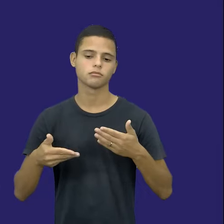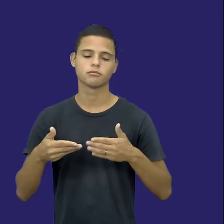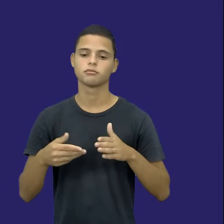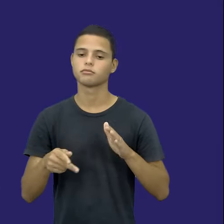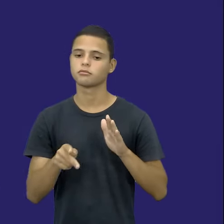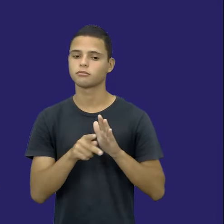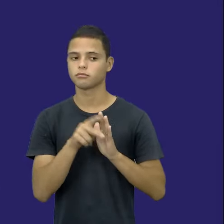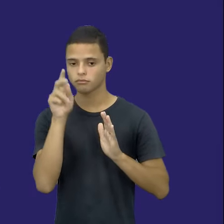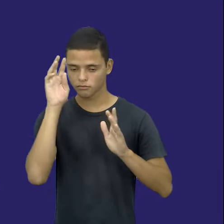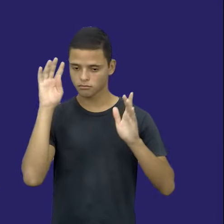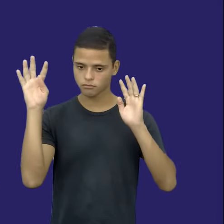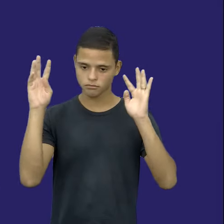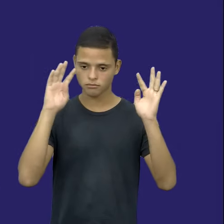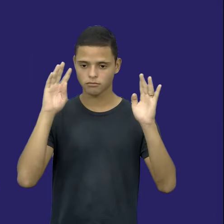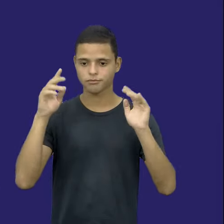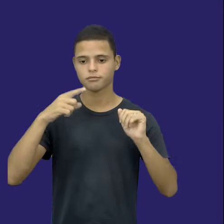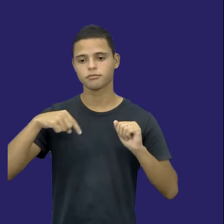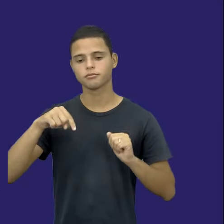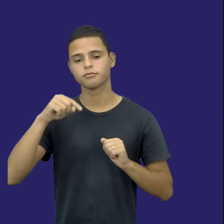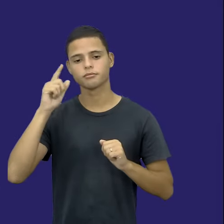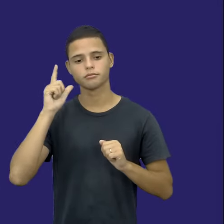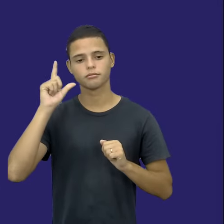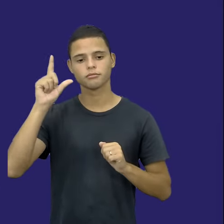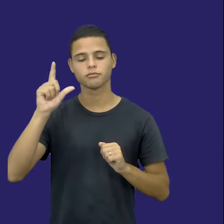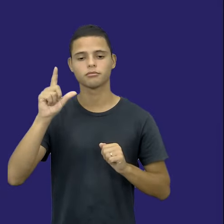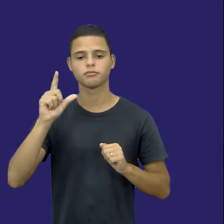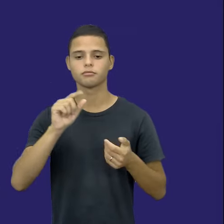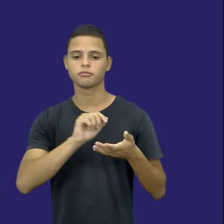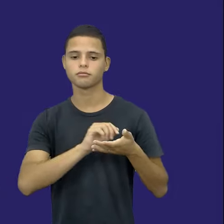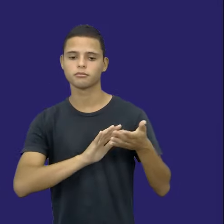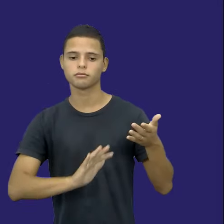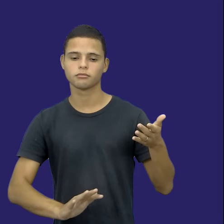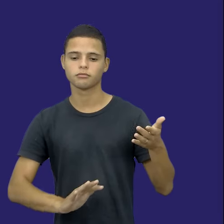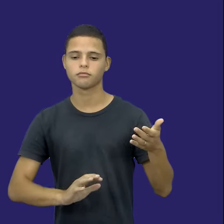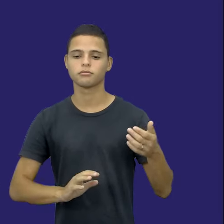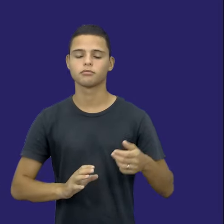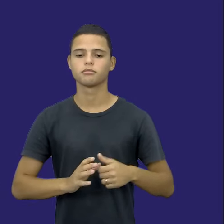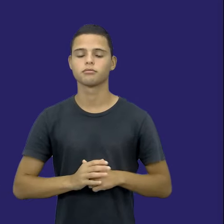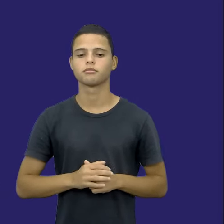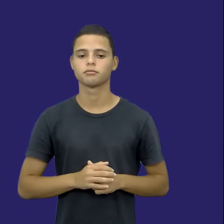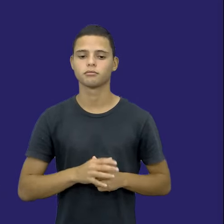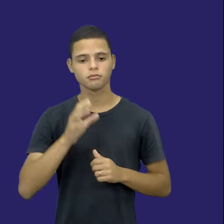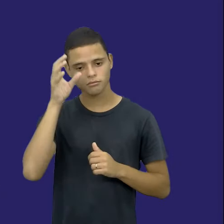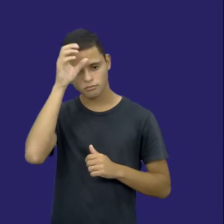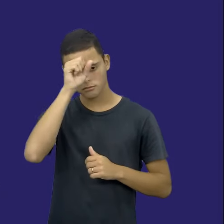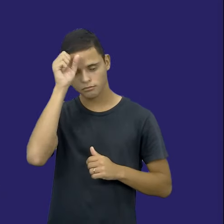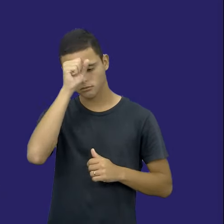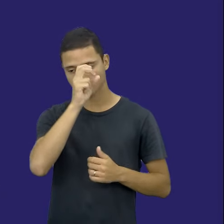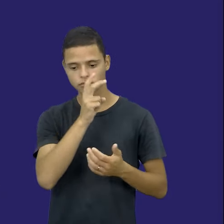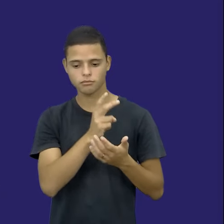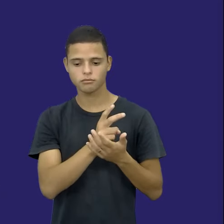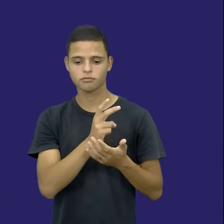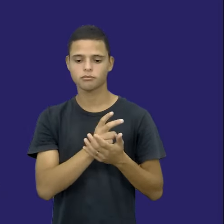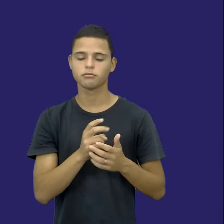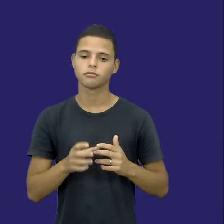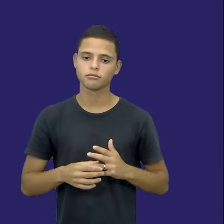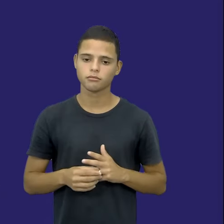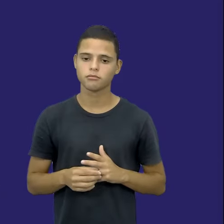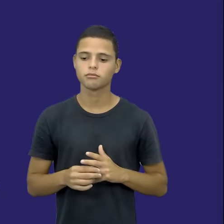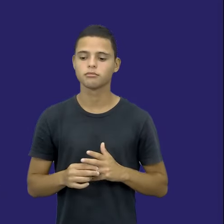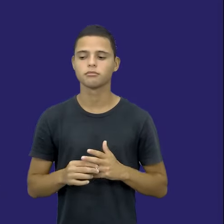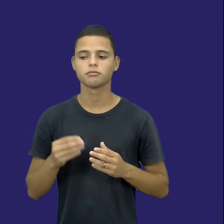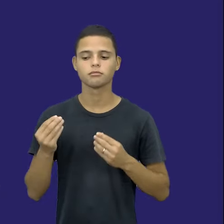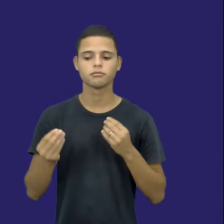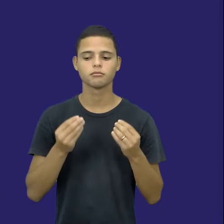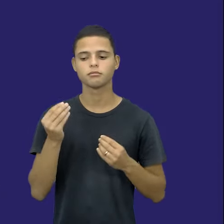parte teórica, para a gente trazer aqui uma atividade do aprender sempre, né, e de como